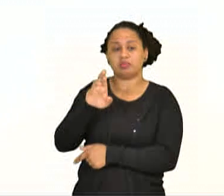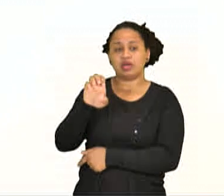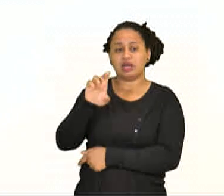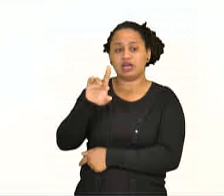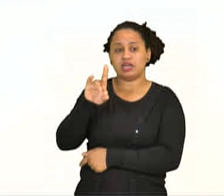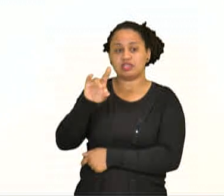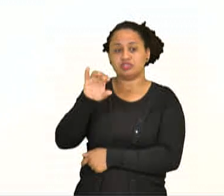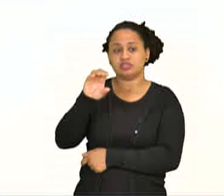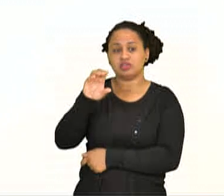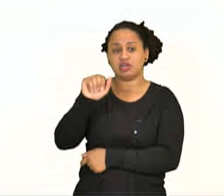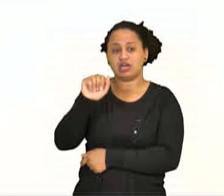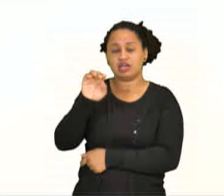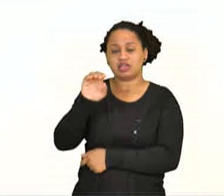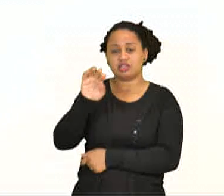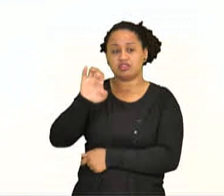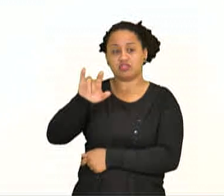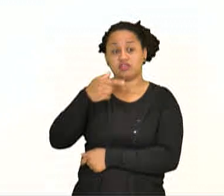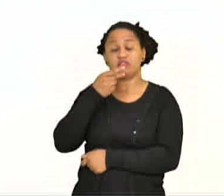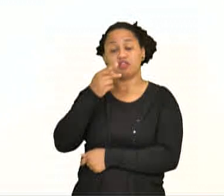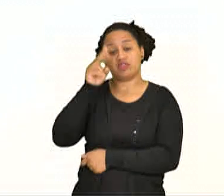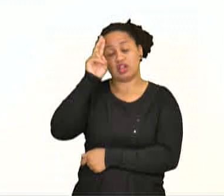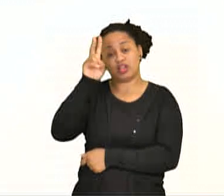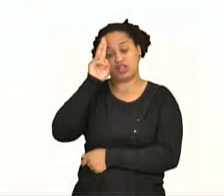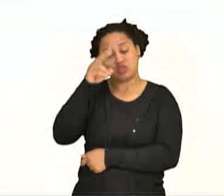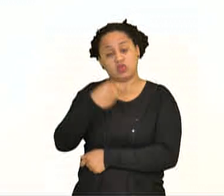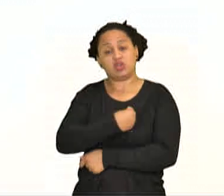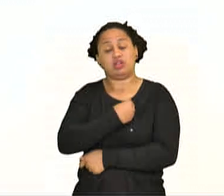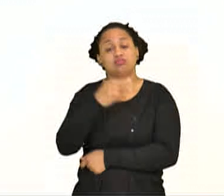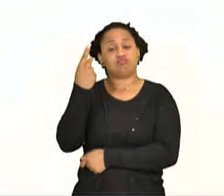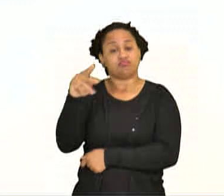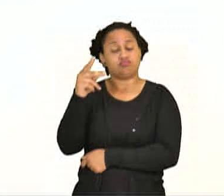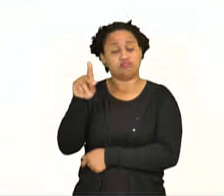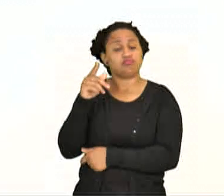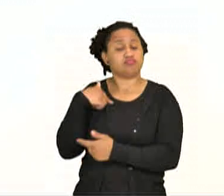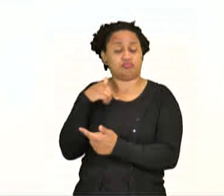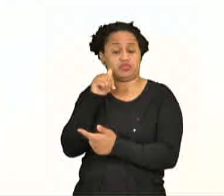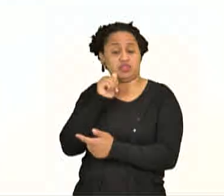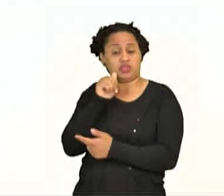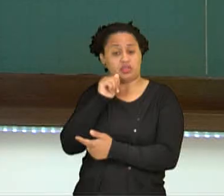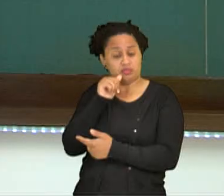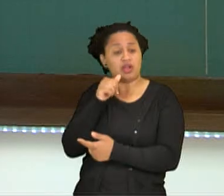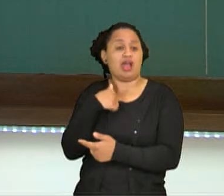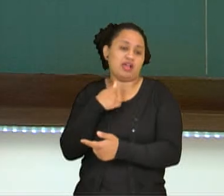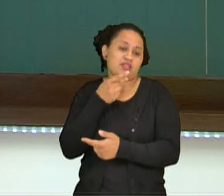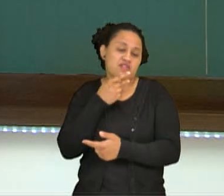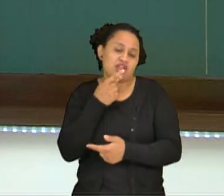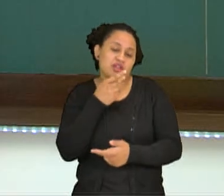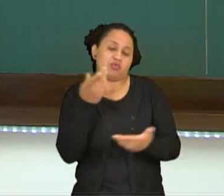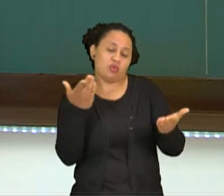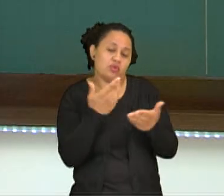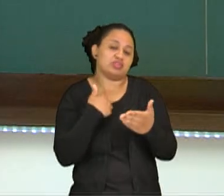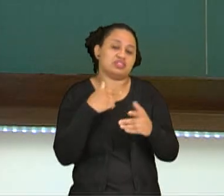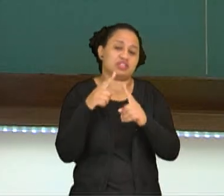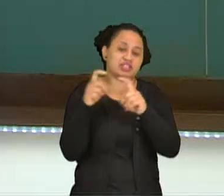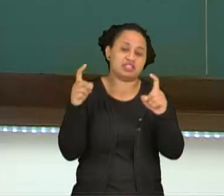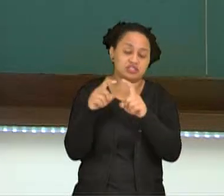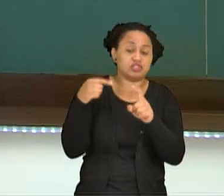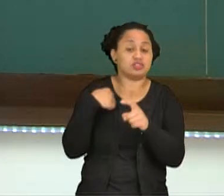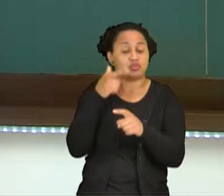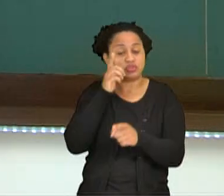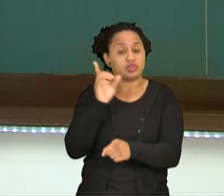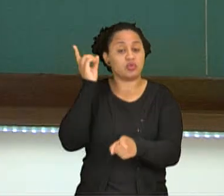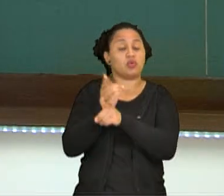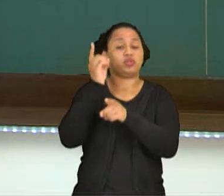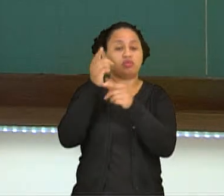uma biografia da cientista Mary Curie, que é o que a gente trabalhou ali sobre a cientista que fez grandes